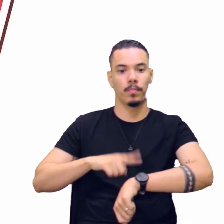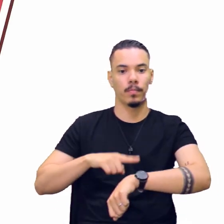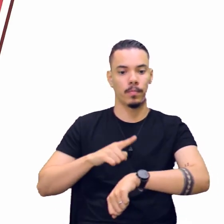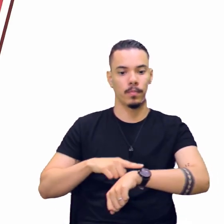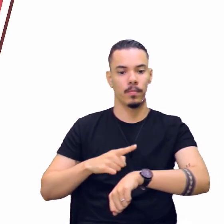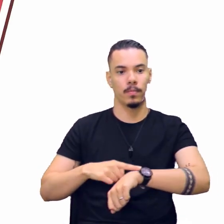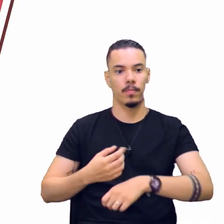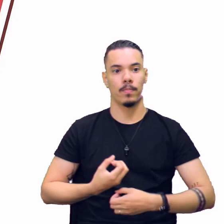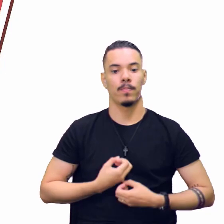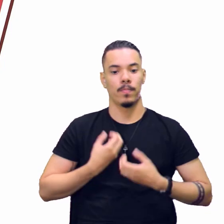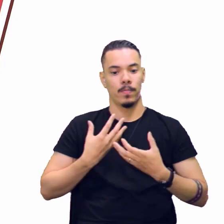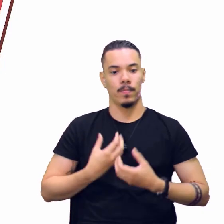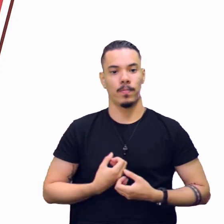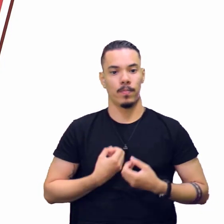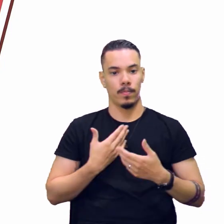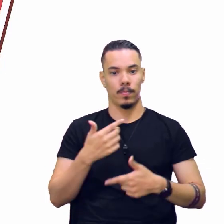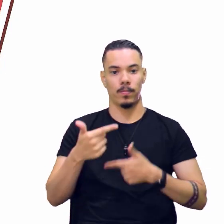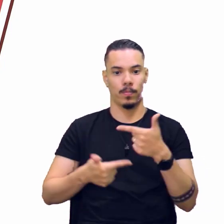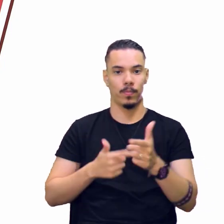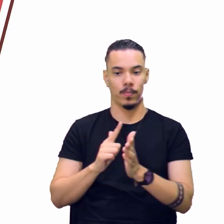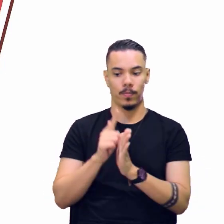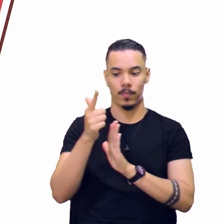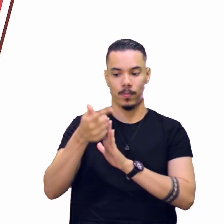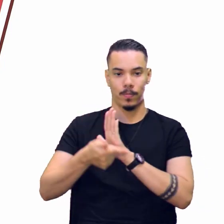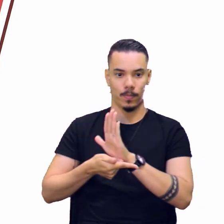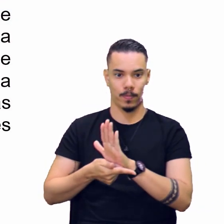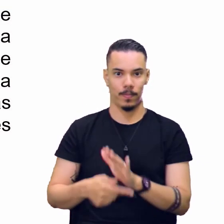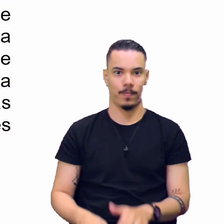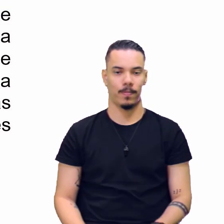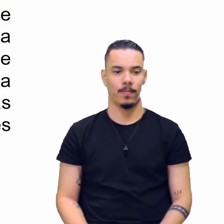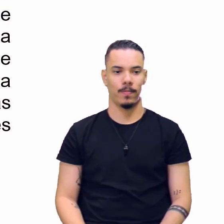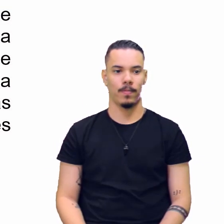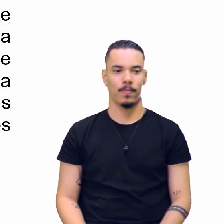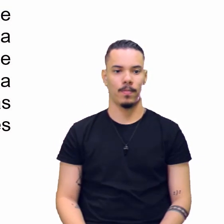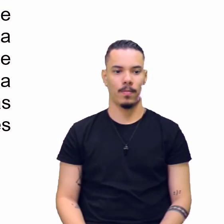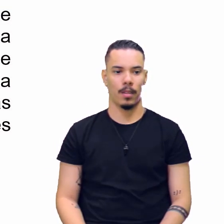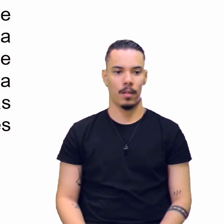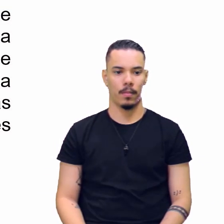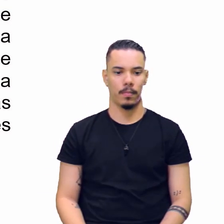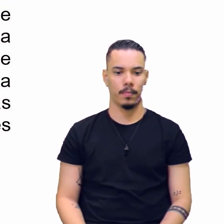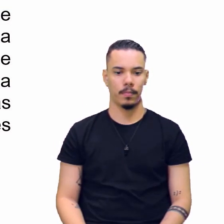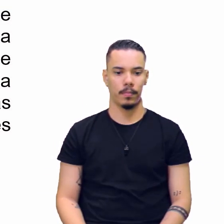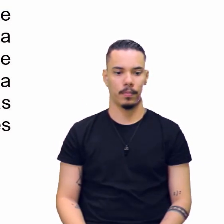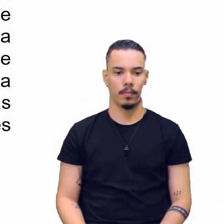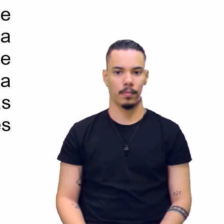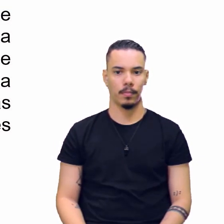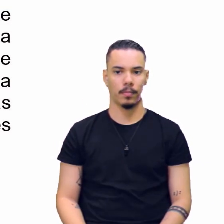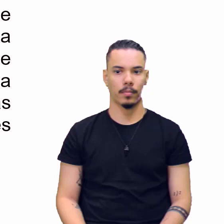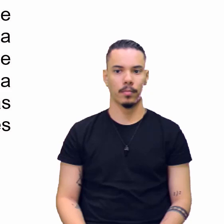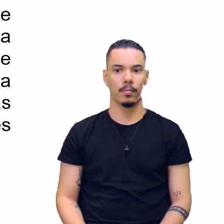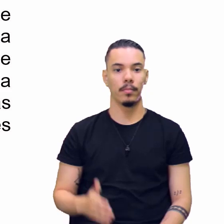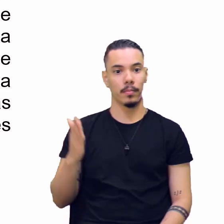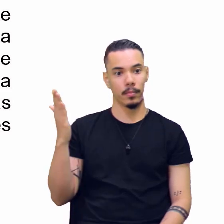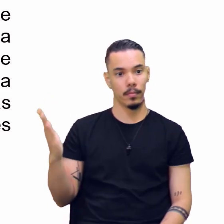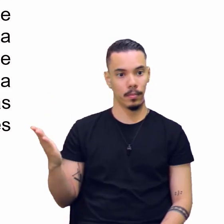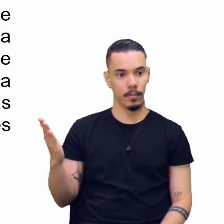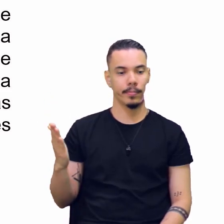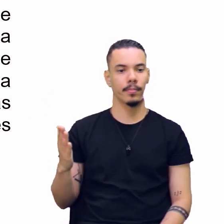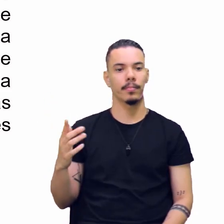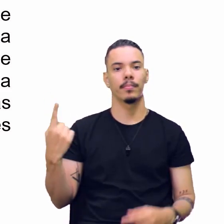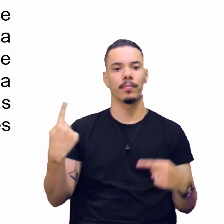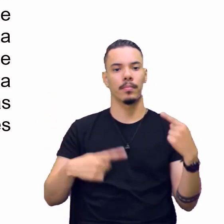de produzir, trabalhando gênero. Nós temos aqui a produção de